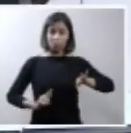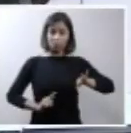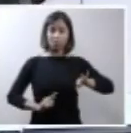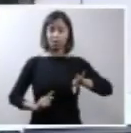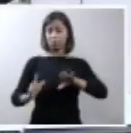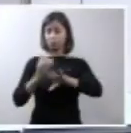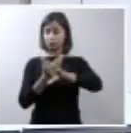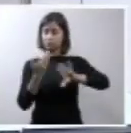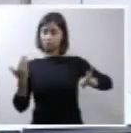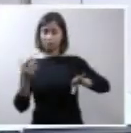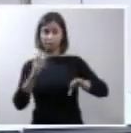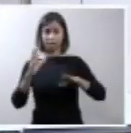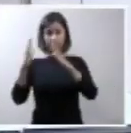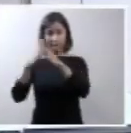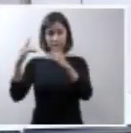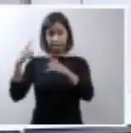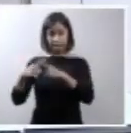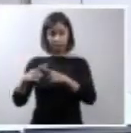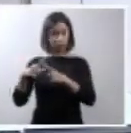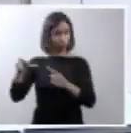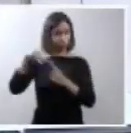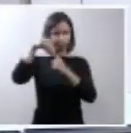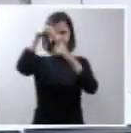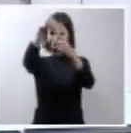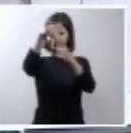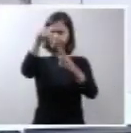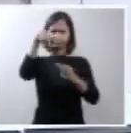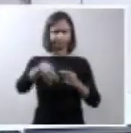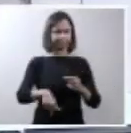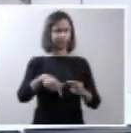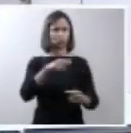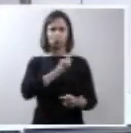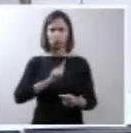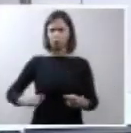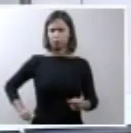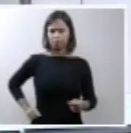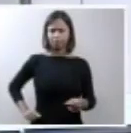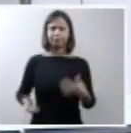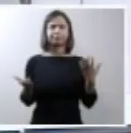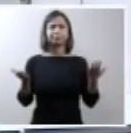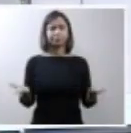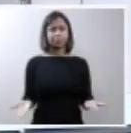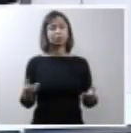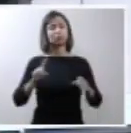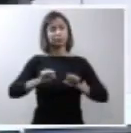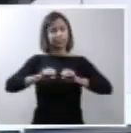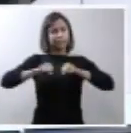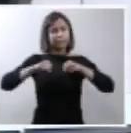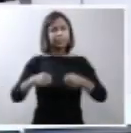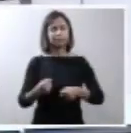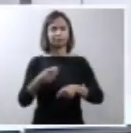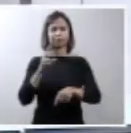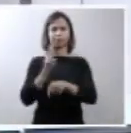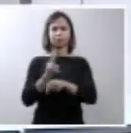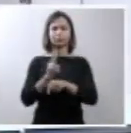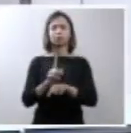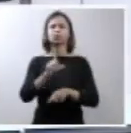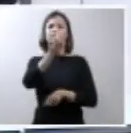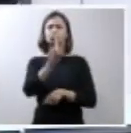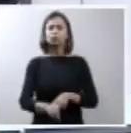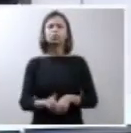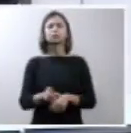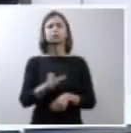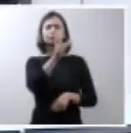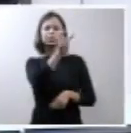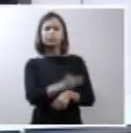estado é um pilar da nossa república e a sua defesa é fundamental para que os direitos